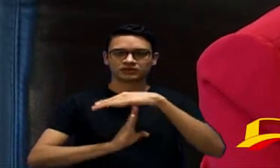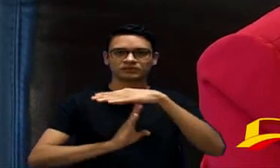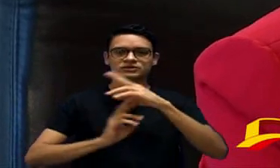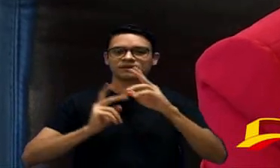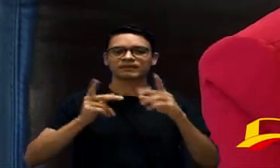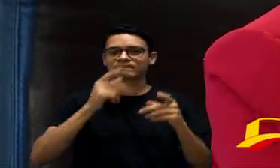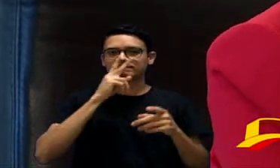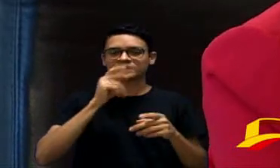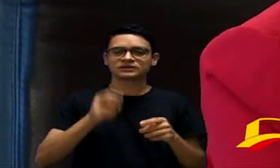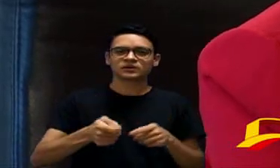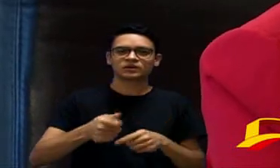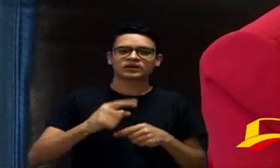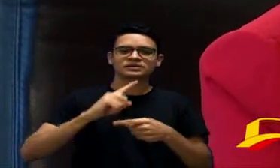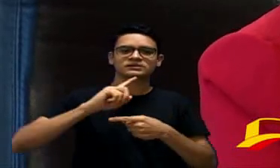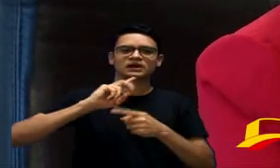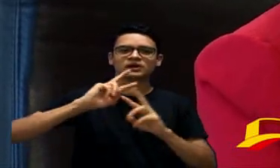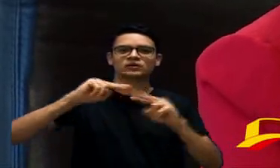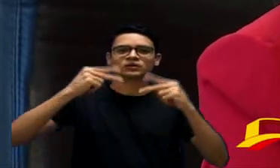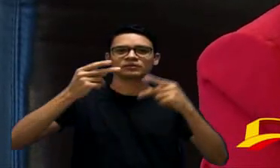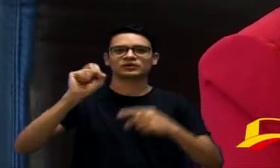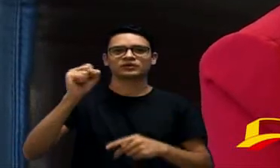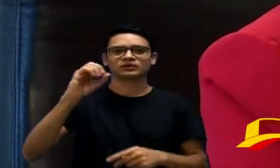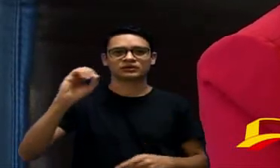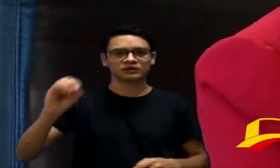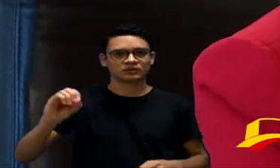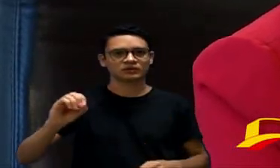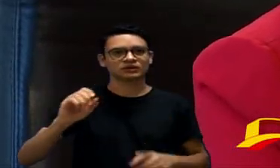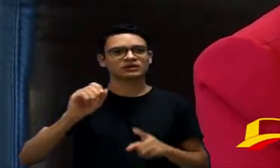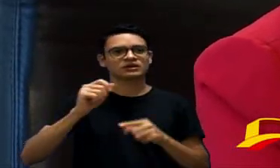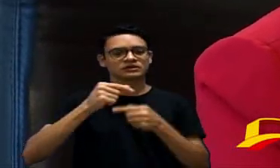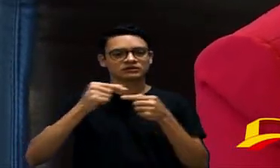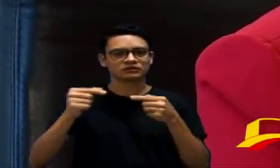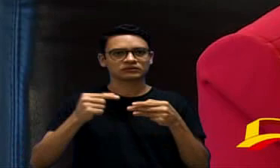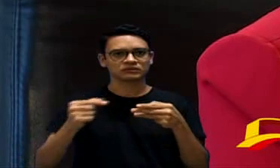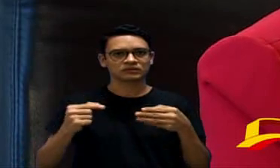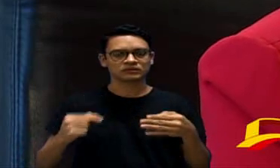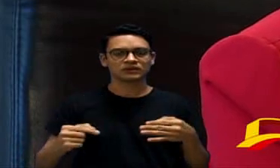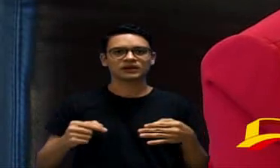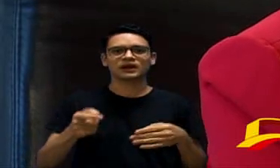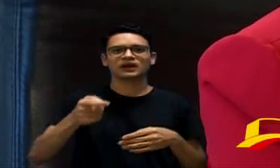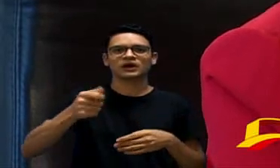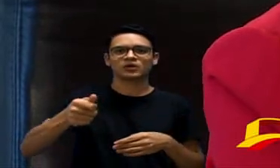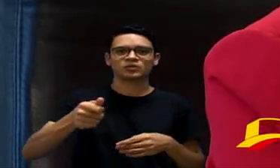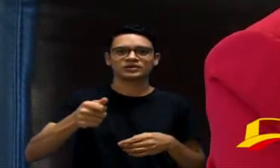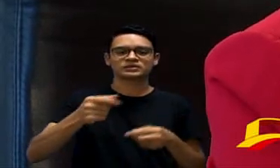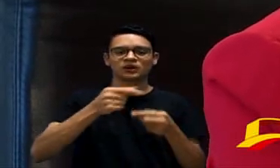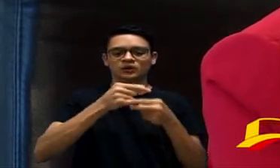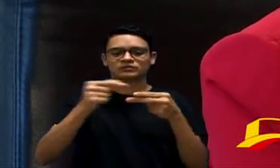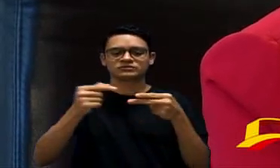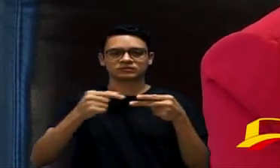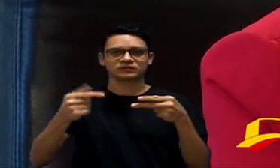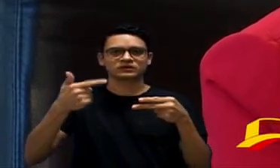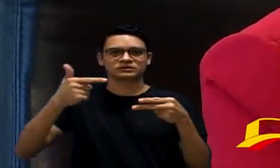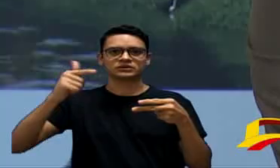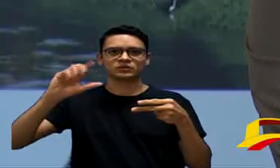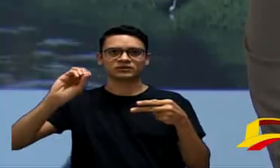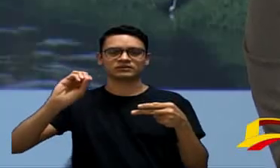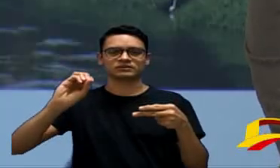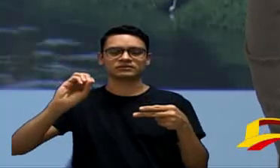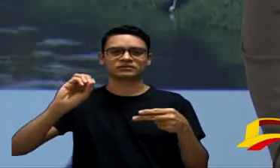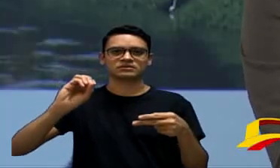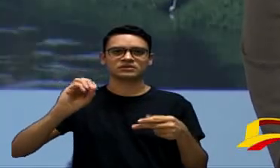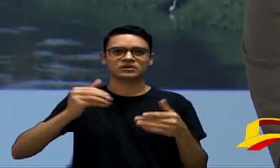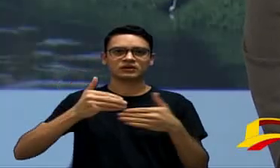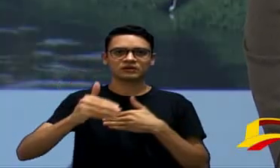dobrar, mas 80 horas semanais a mais. Pense um pouco. É quase 2 semanas de 40. Sim. Ele vai para 60,